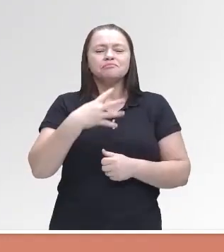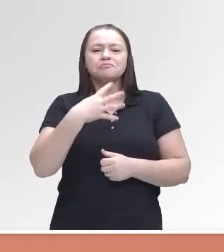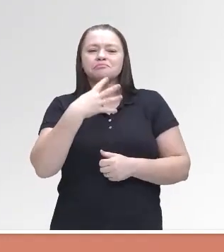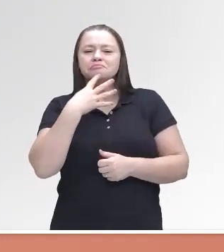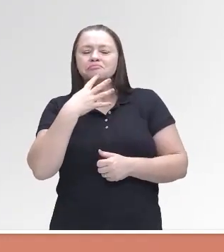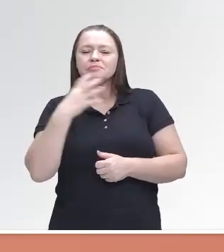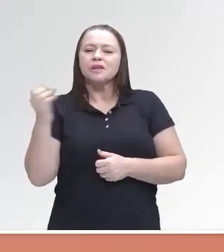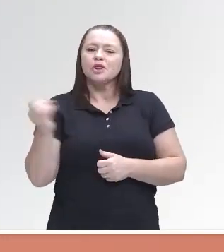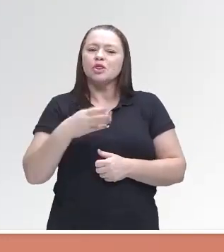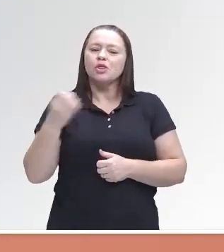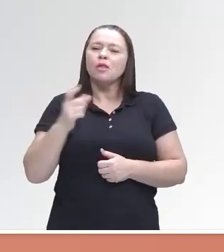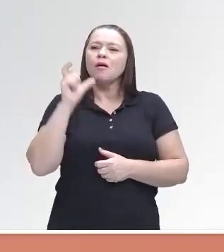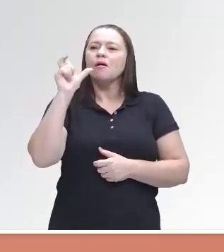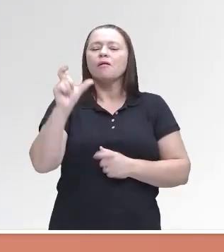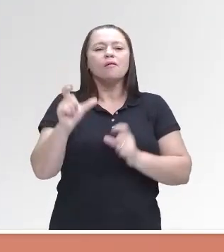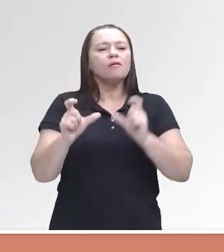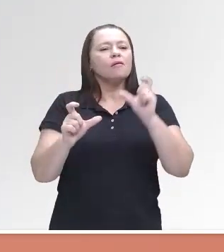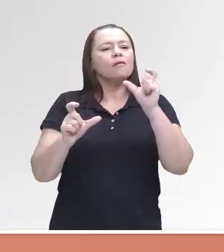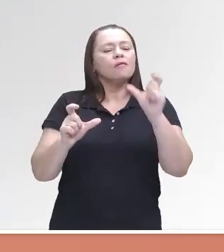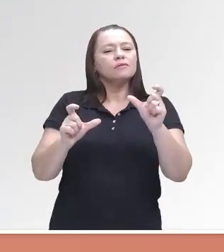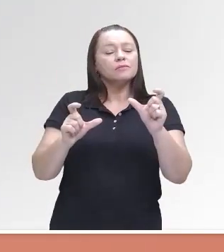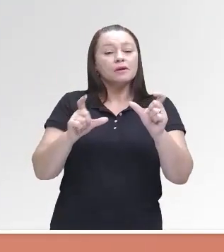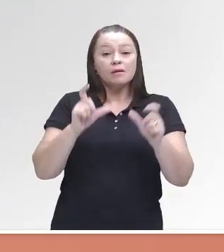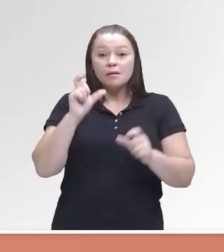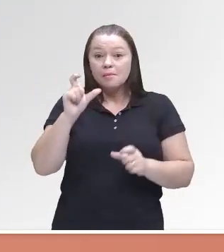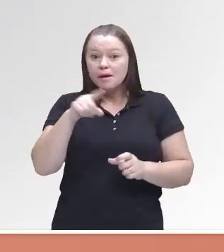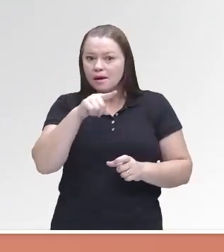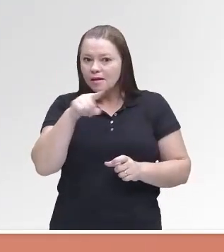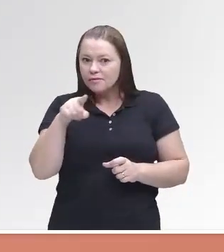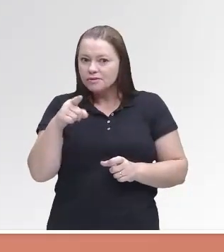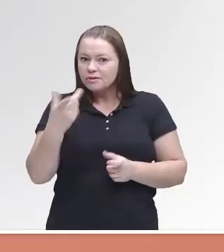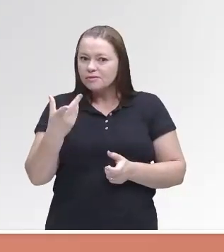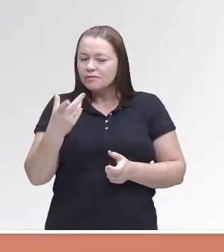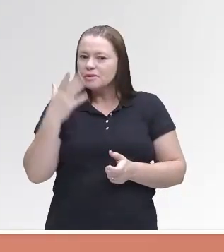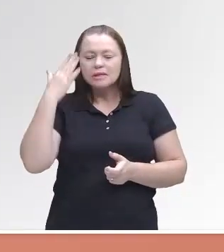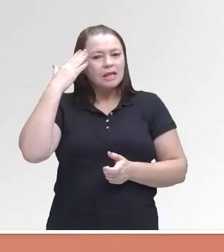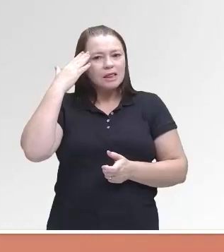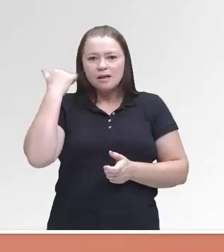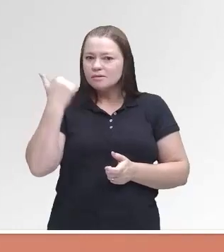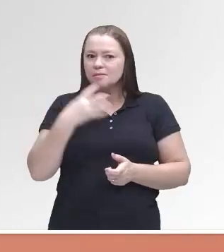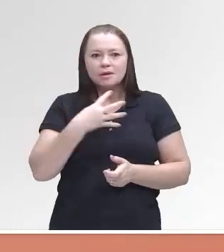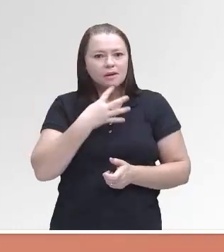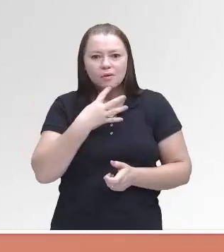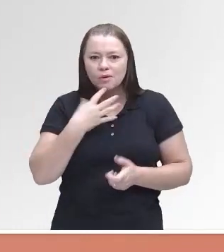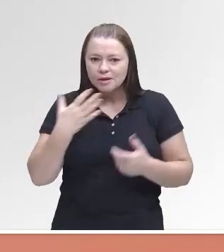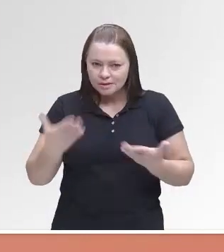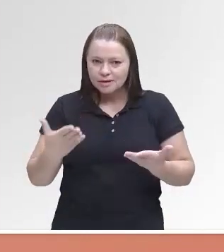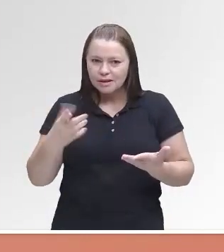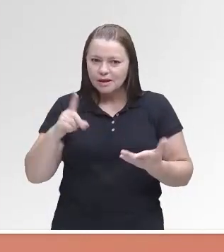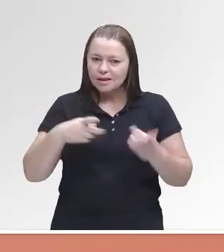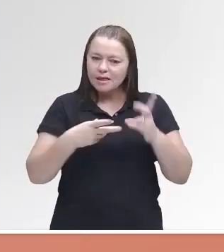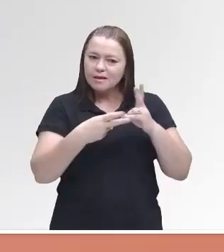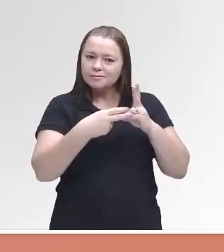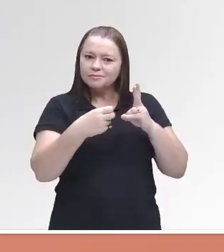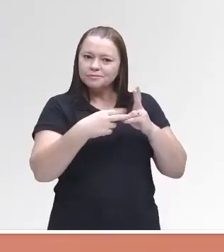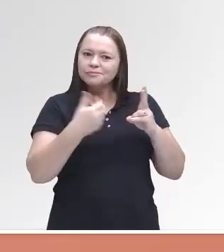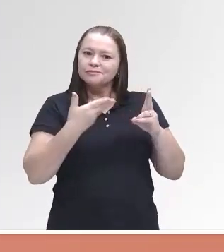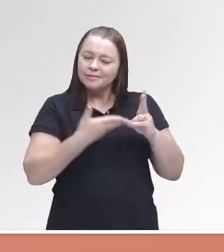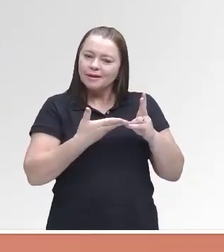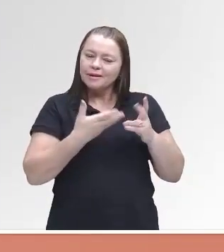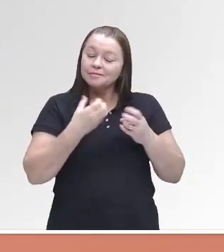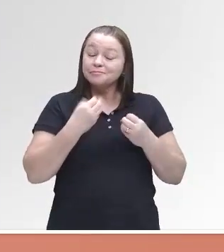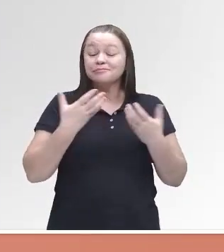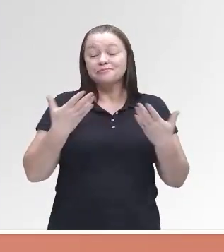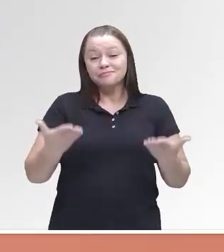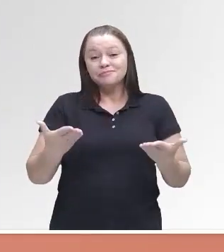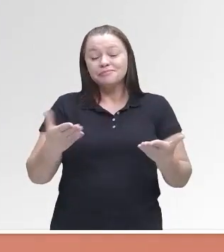novas palavras. Tem palavras que você nem sabia que fazia parte de origem indígena, né? Muito menos